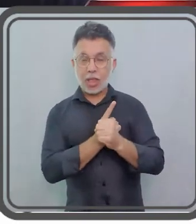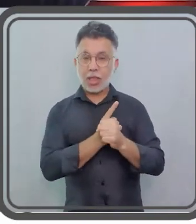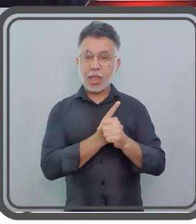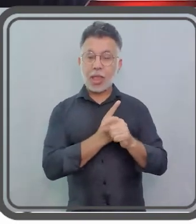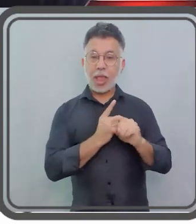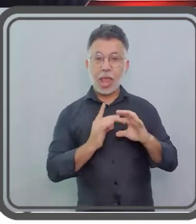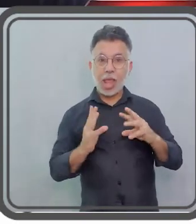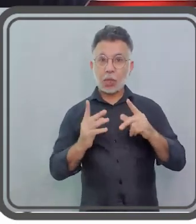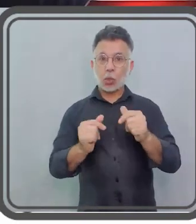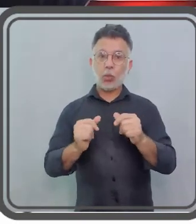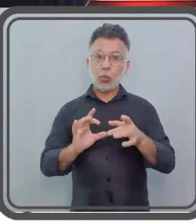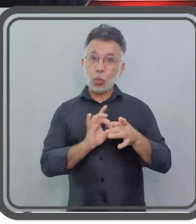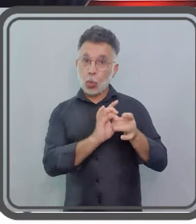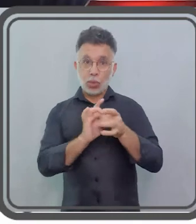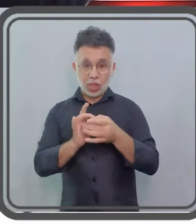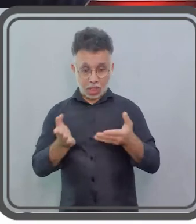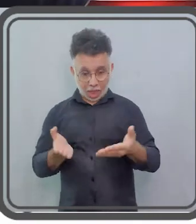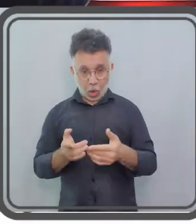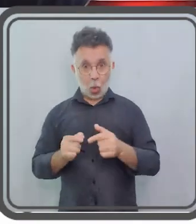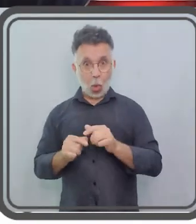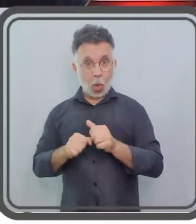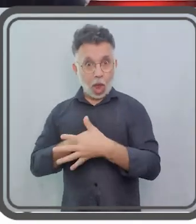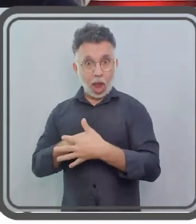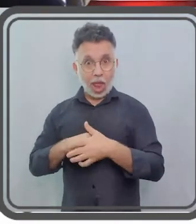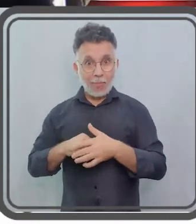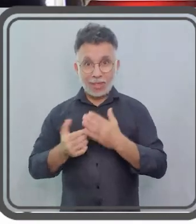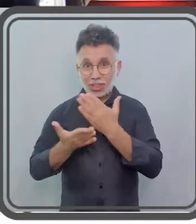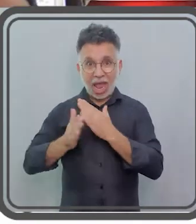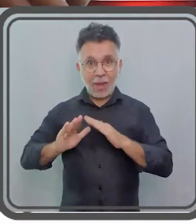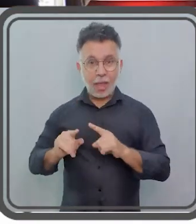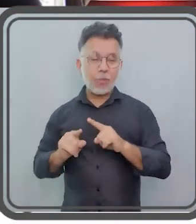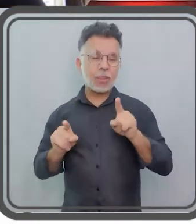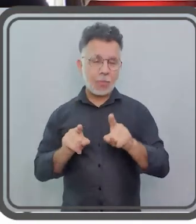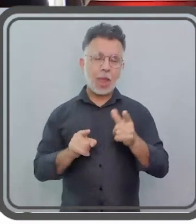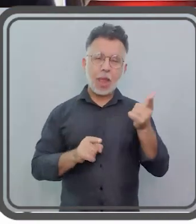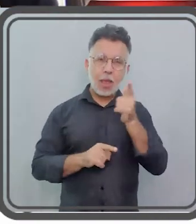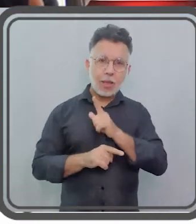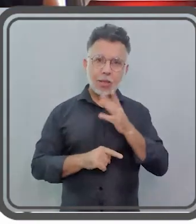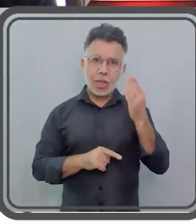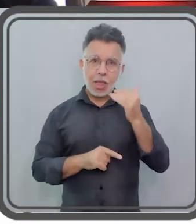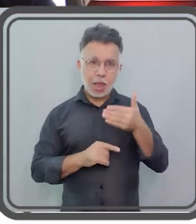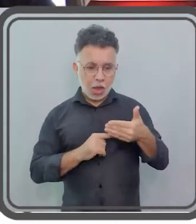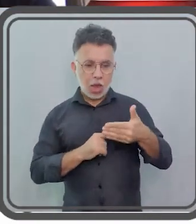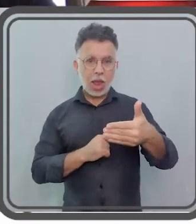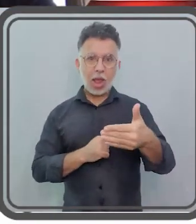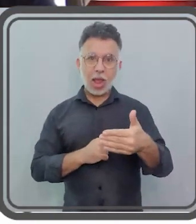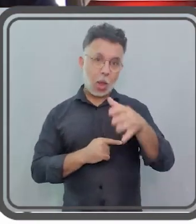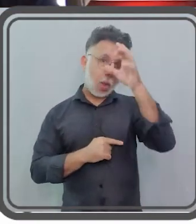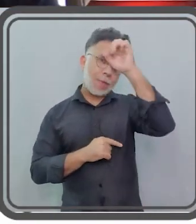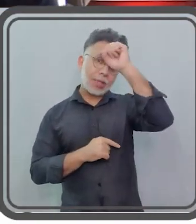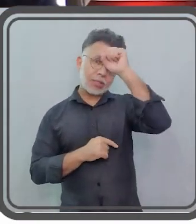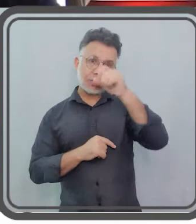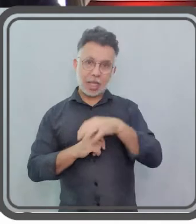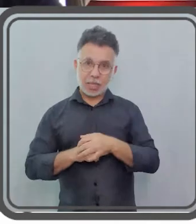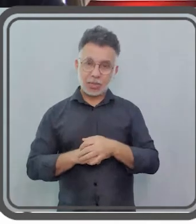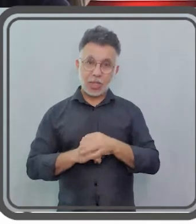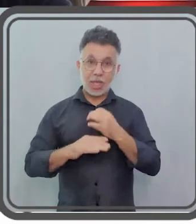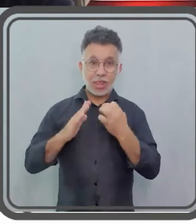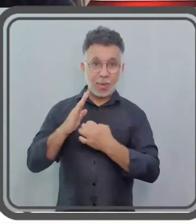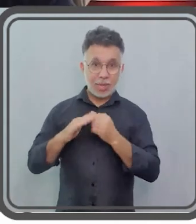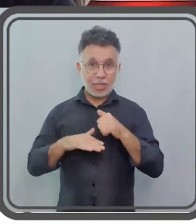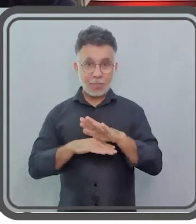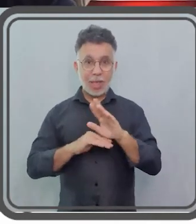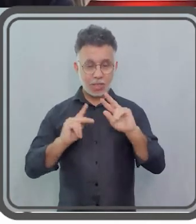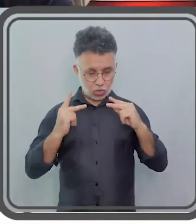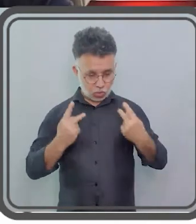todo mundo unido, né? Não só para sair dessa pandemia, mas também para garantir que daqui para frente esse aprendizado de empresas mais humanas,